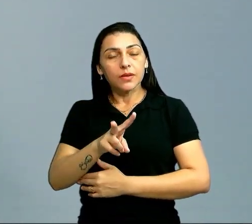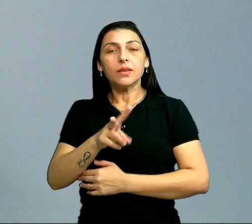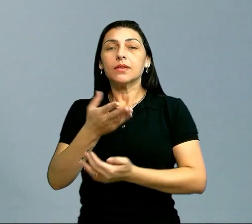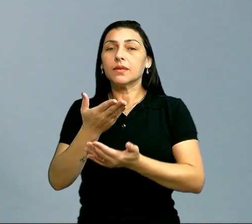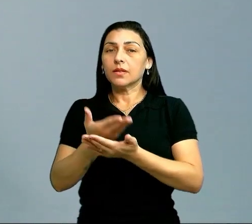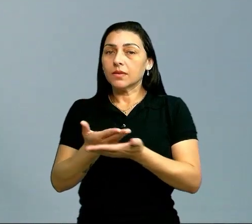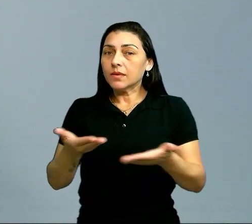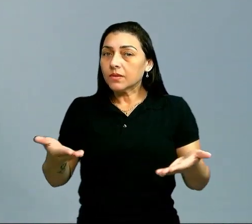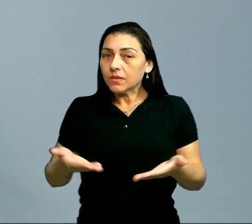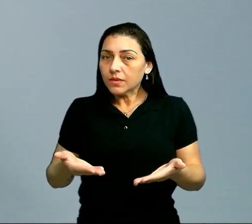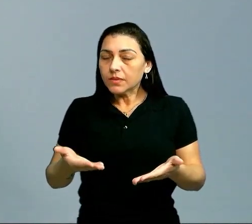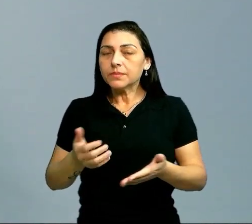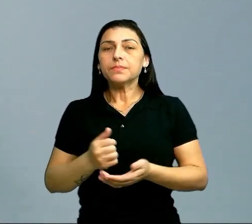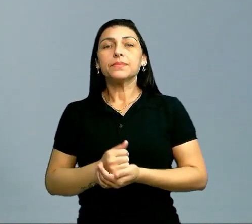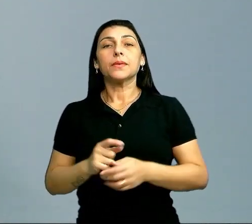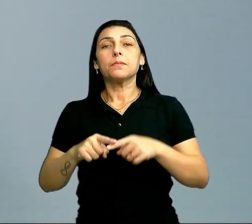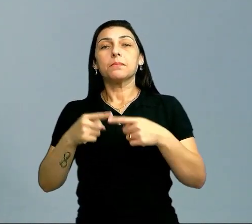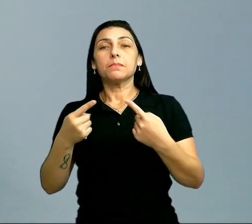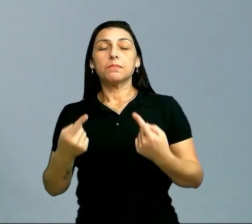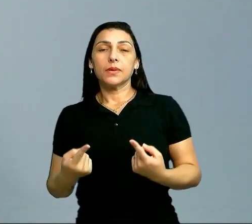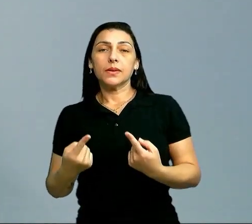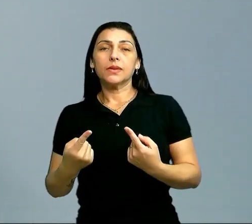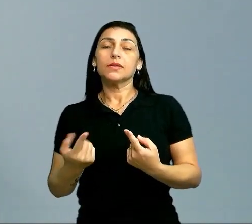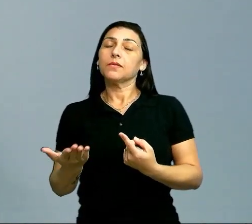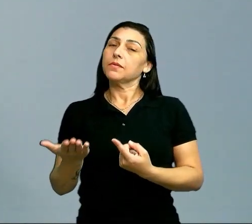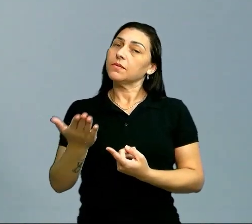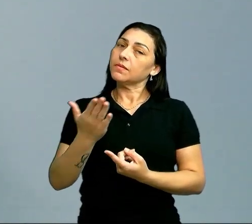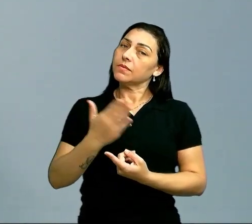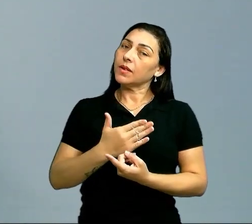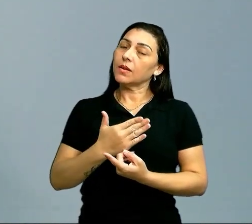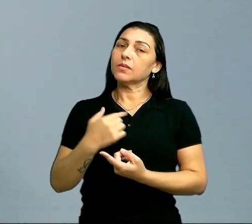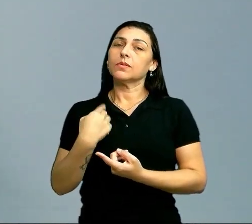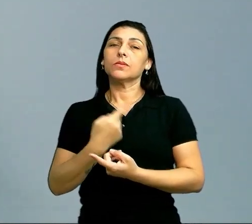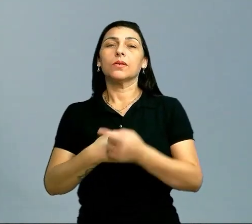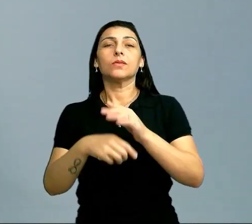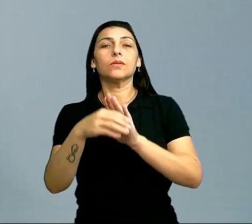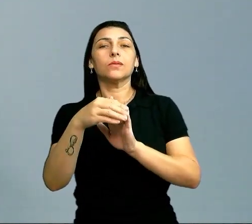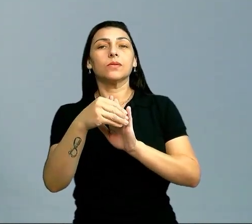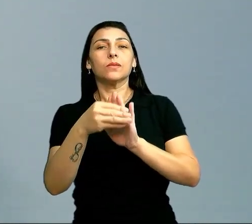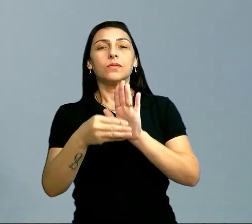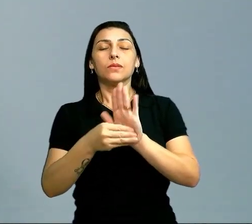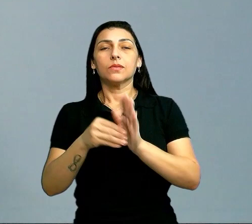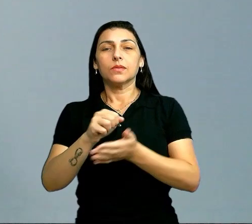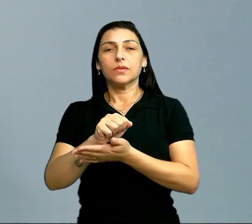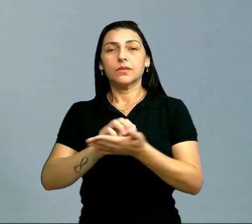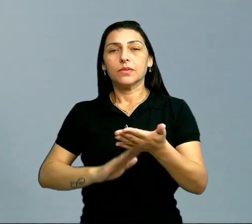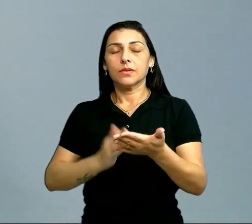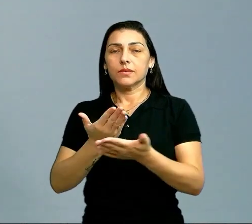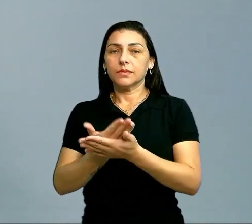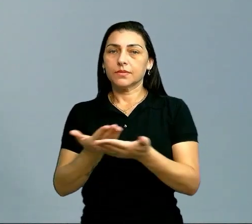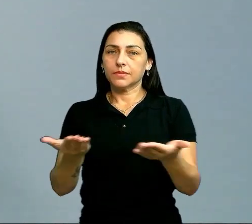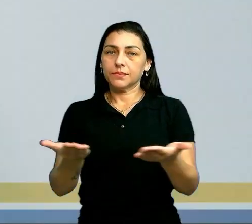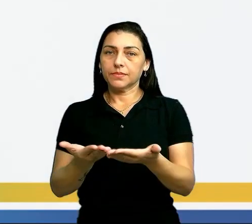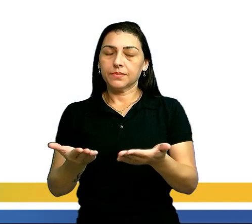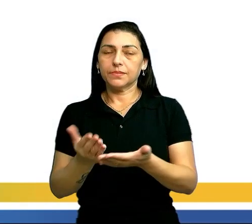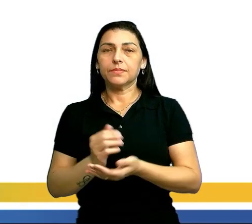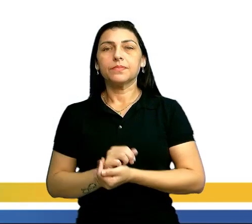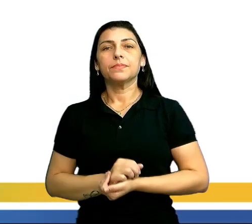aqui, ok? Mas sem perca de tempo, vamos para o nosso conteúdo e atividades da aula de hoje.